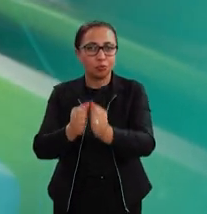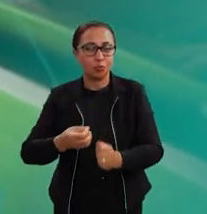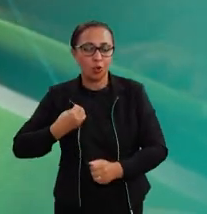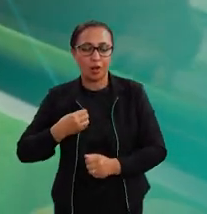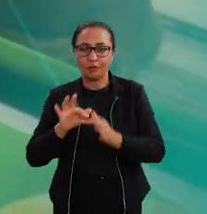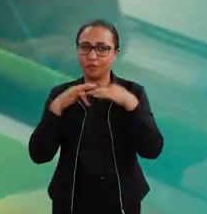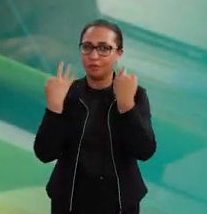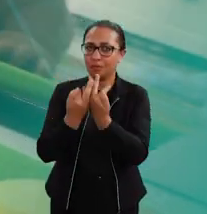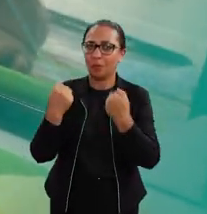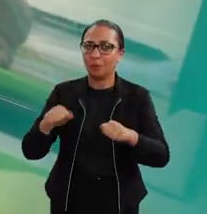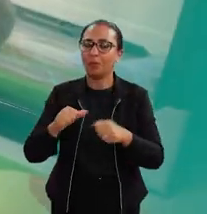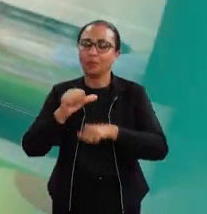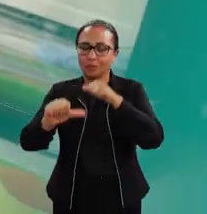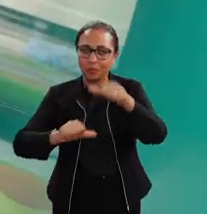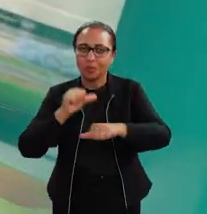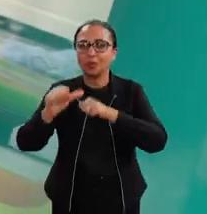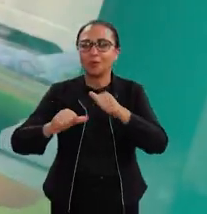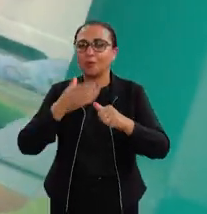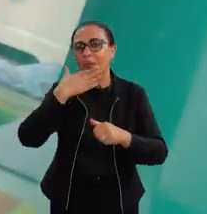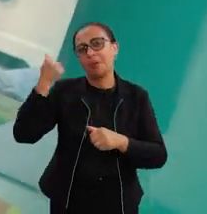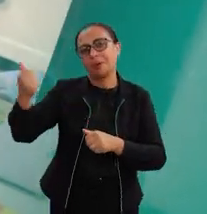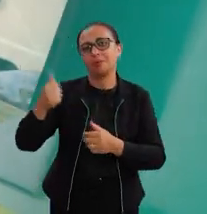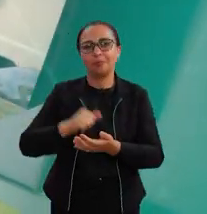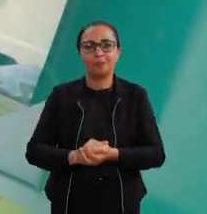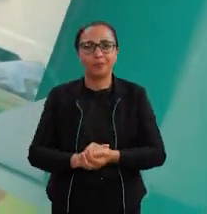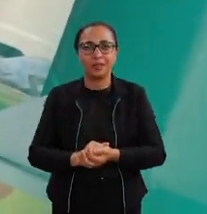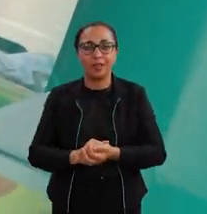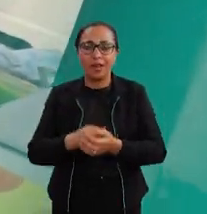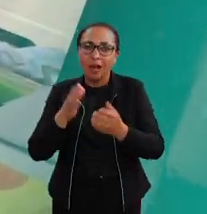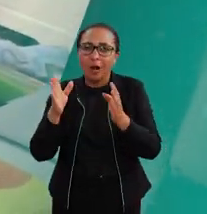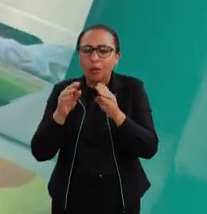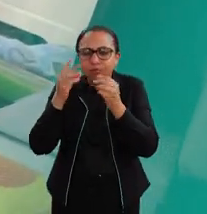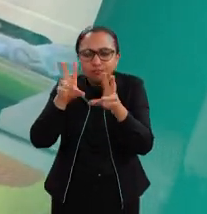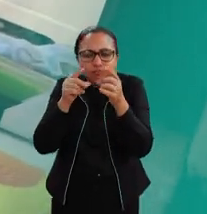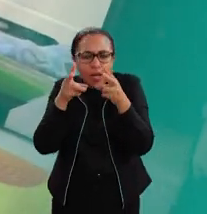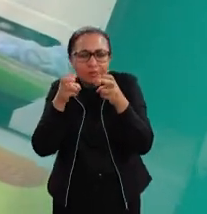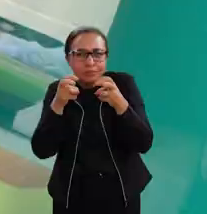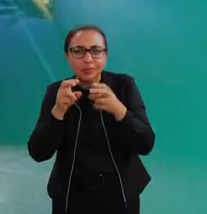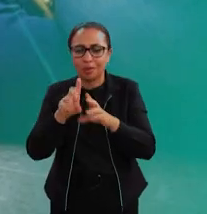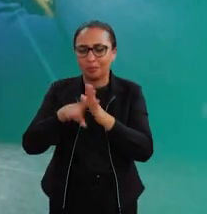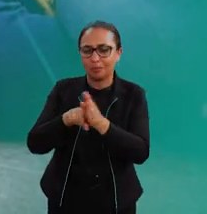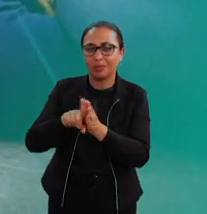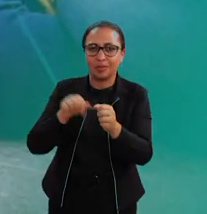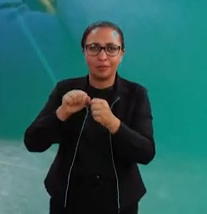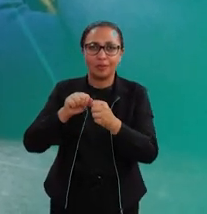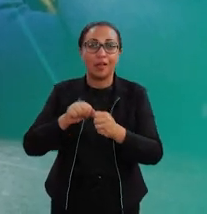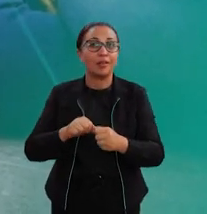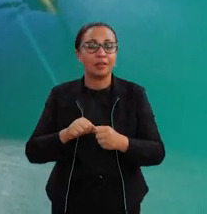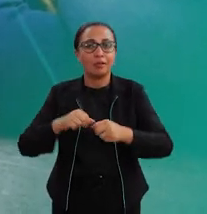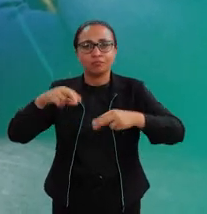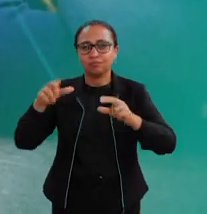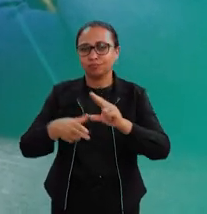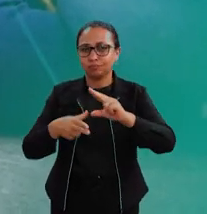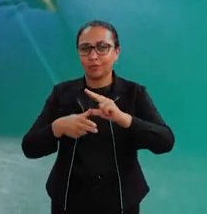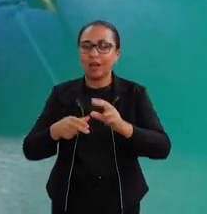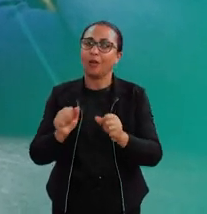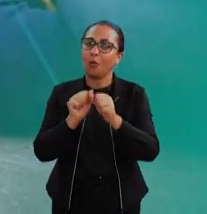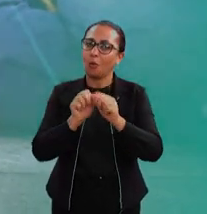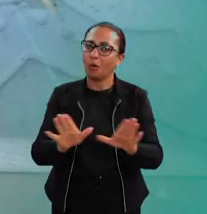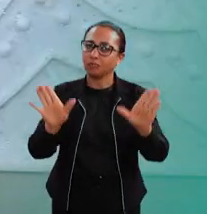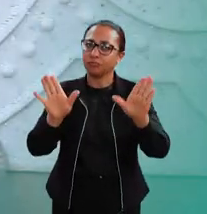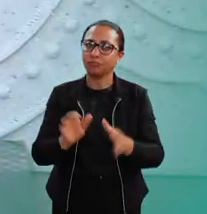dos familiares, podem ter o desenvolvimento acelerado. A constatação é de uma pesquisa realizada pela Universidade Federal do